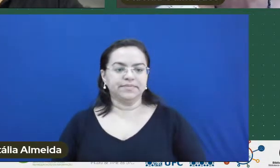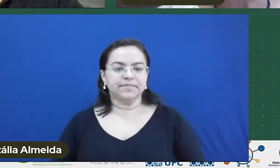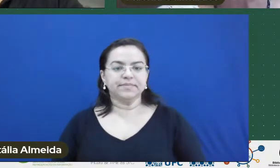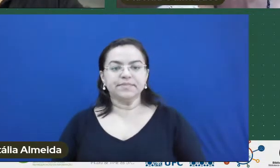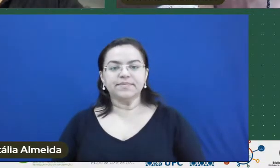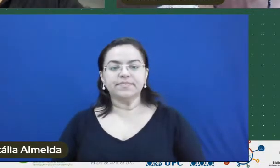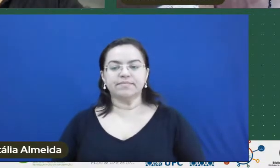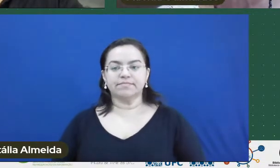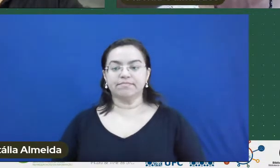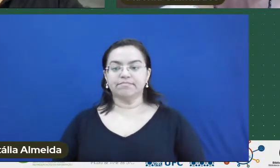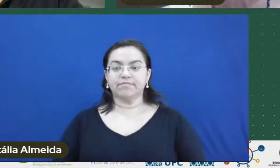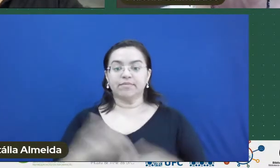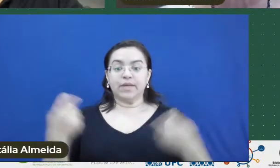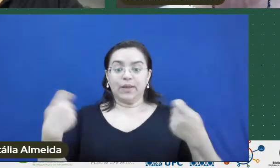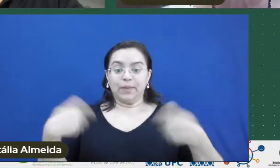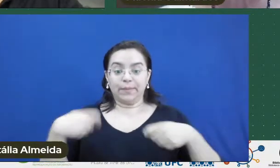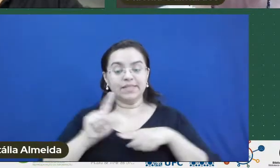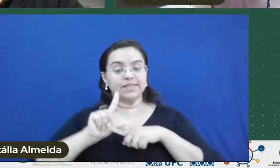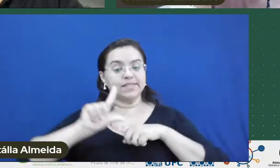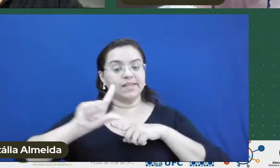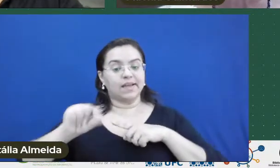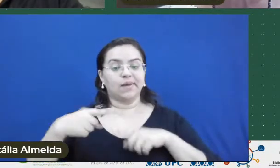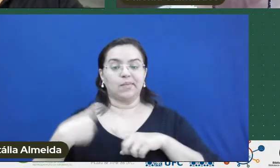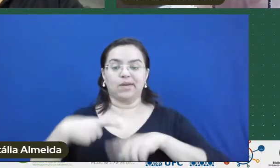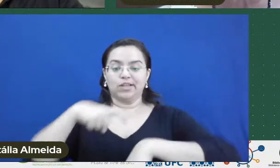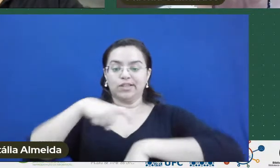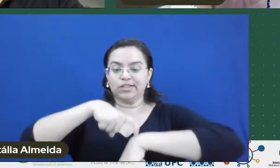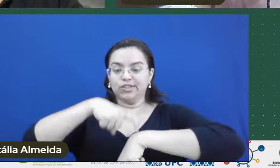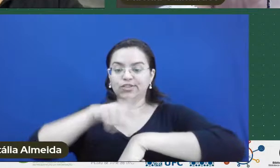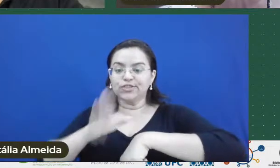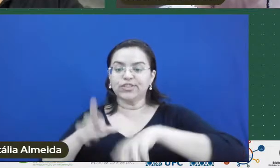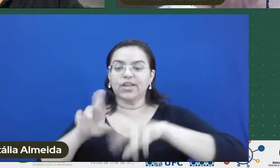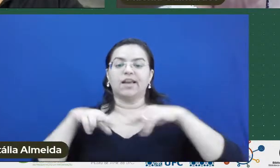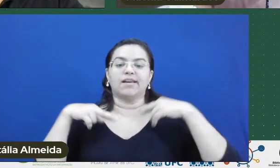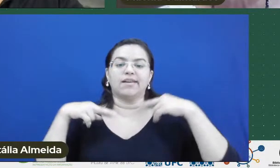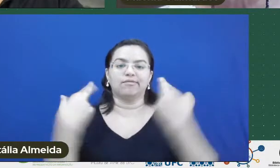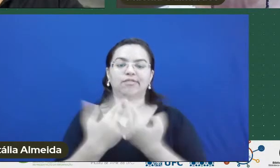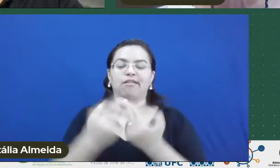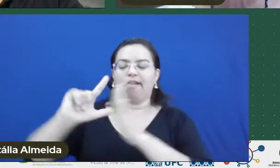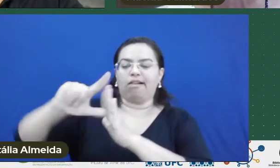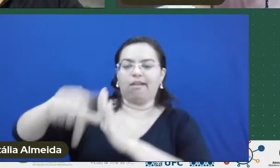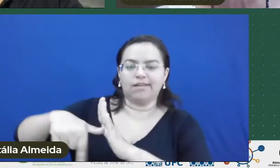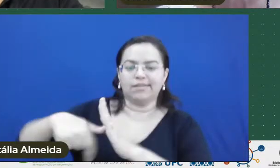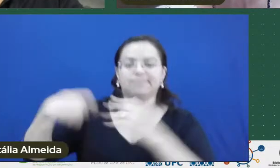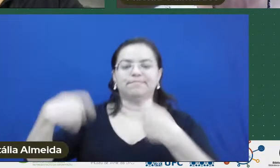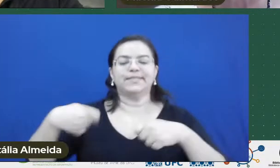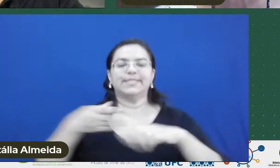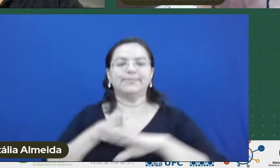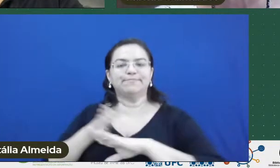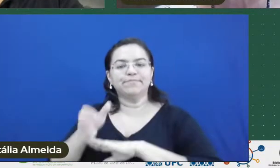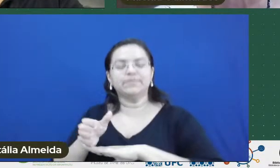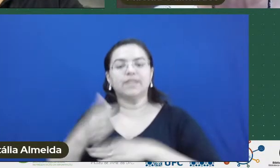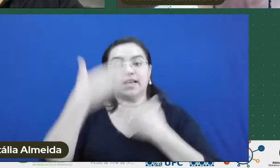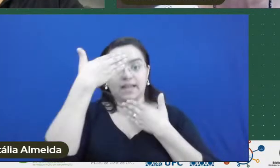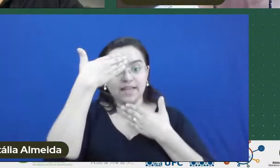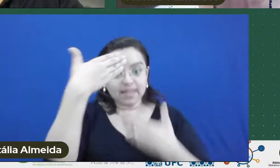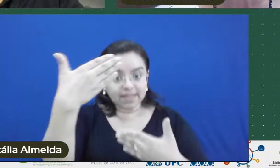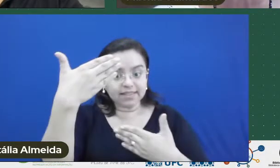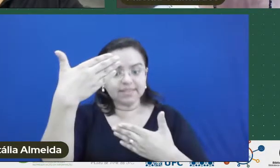Eu vou ter que me ausentar, porque já estou atrasada para participar de outra reunião. Agradeço aí e,